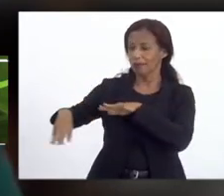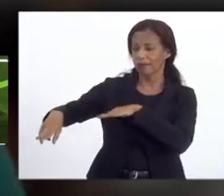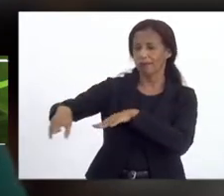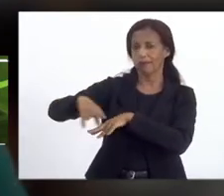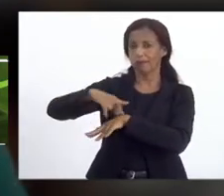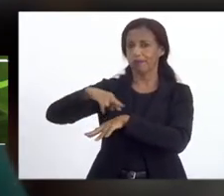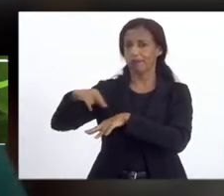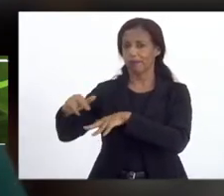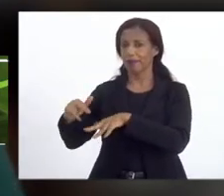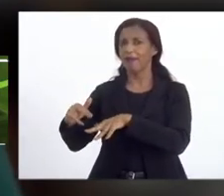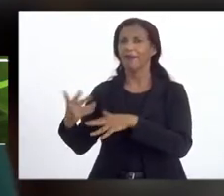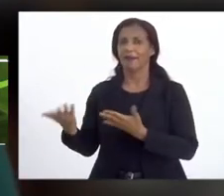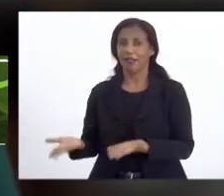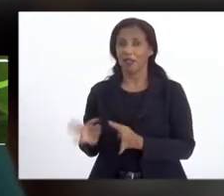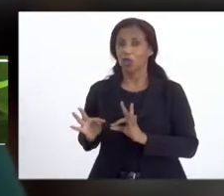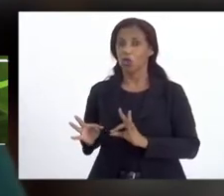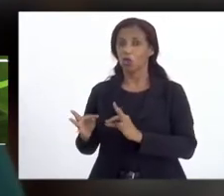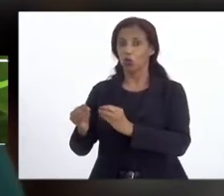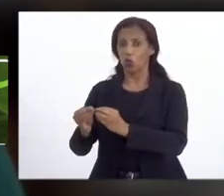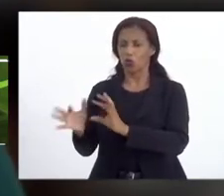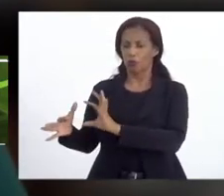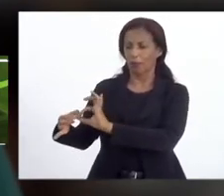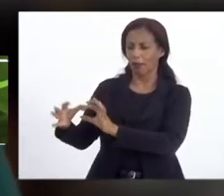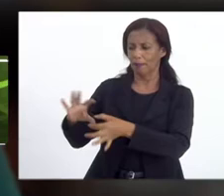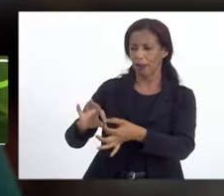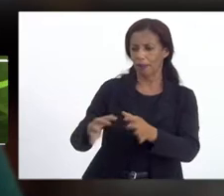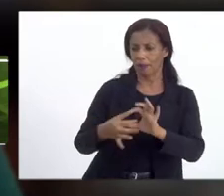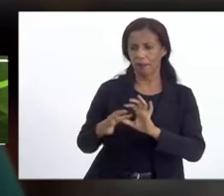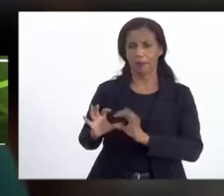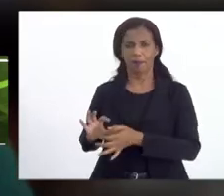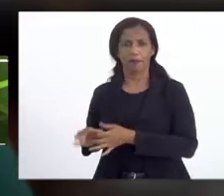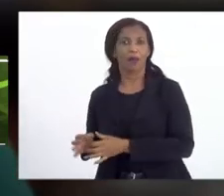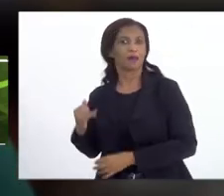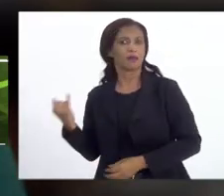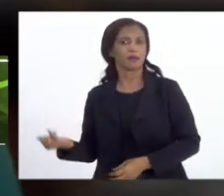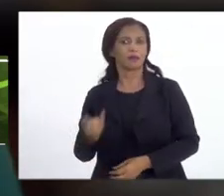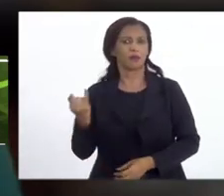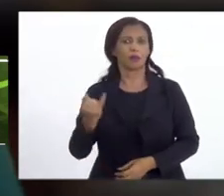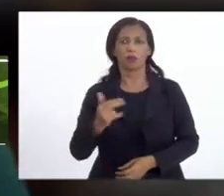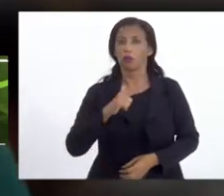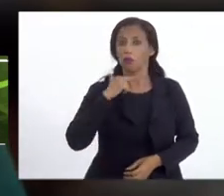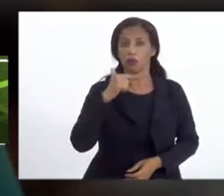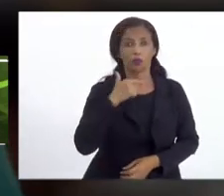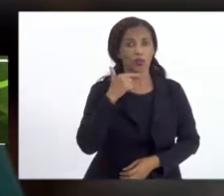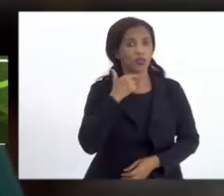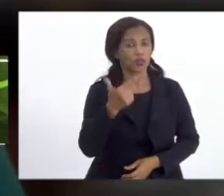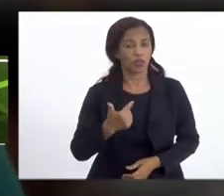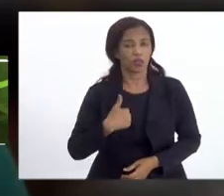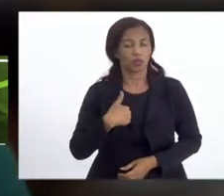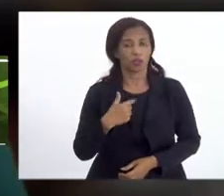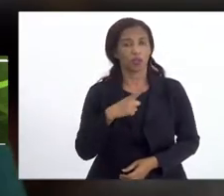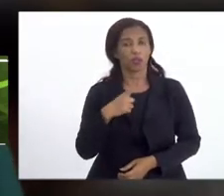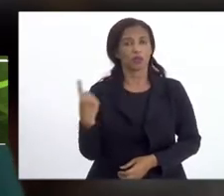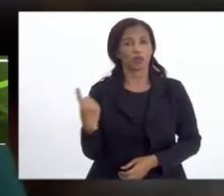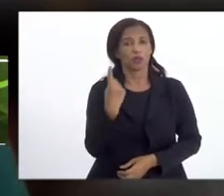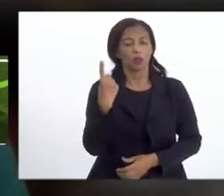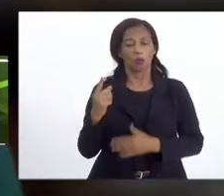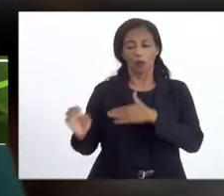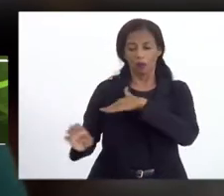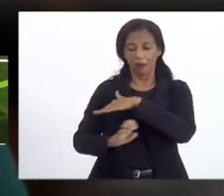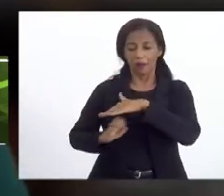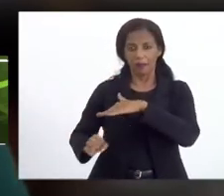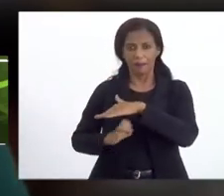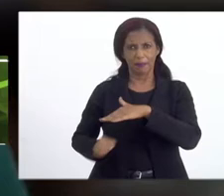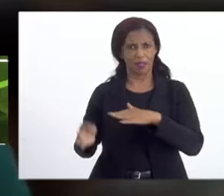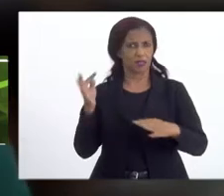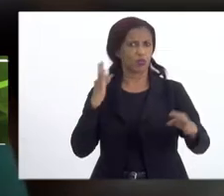agentes e é uma cadeia em que todos os elos são importantes. Não adianta eu manter uma agência de turismo, uma